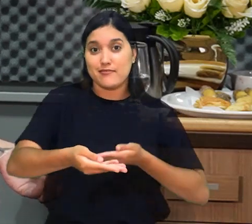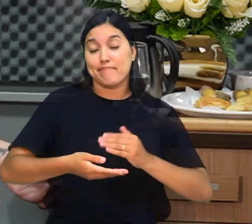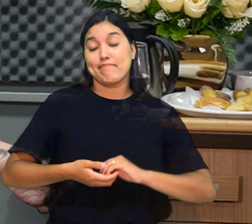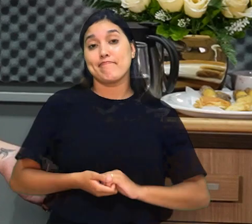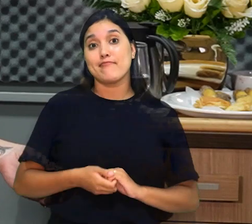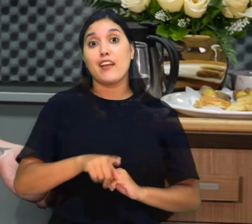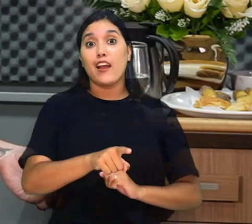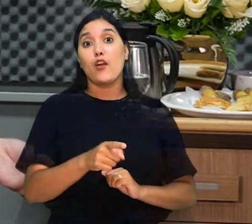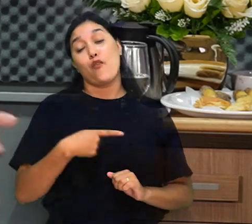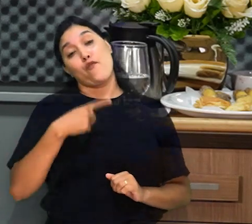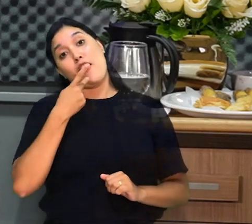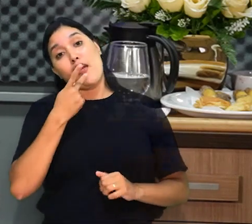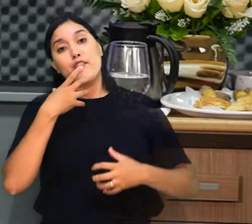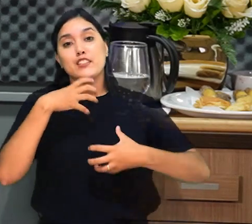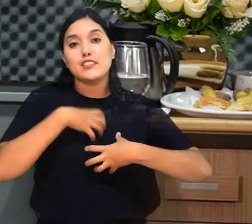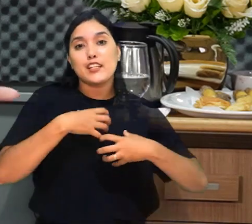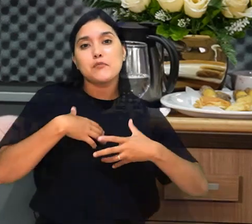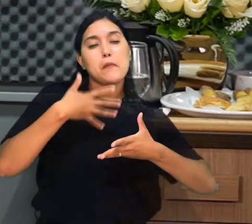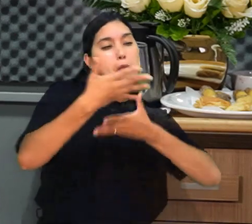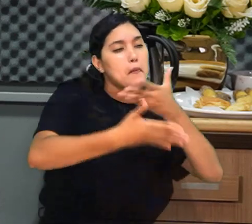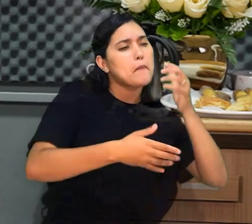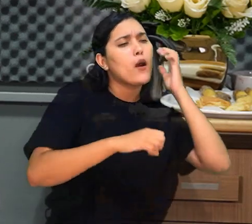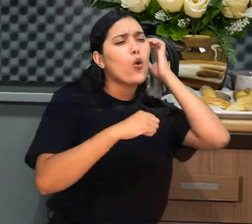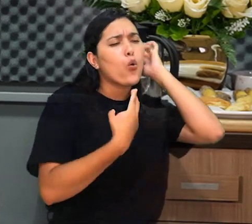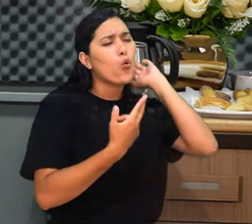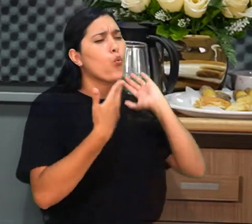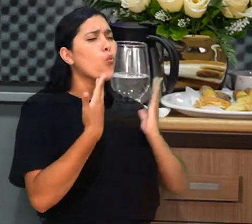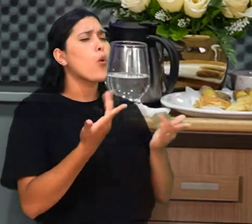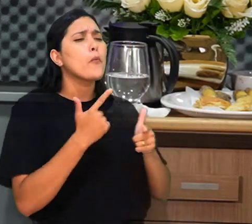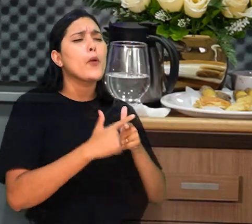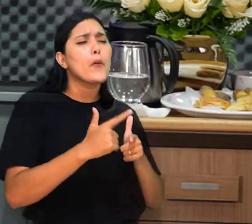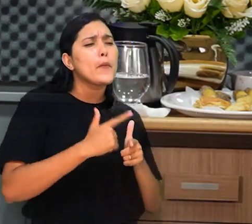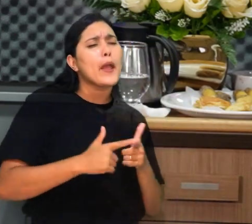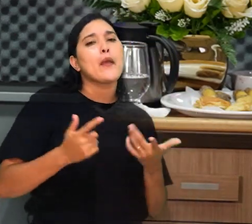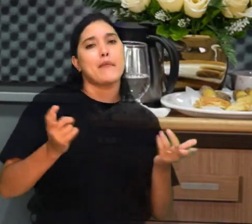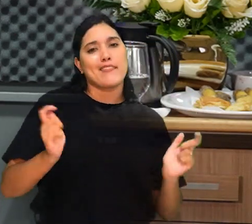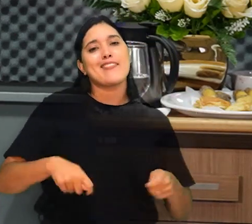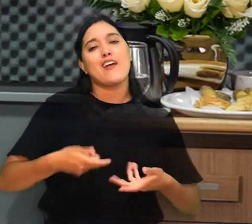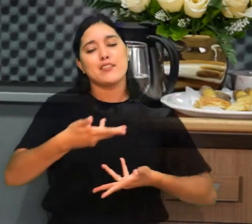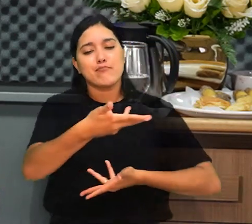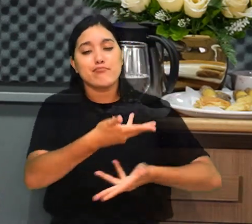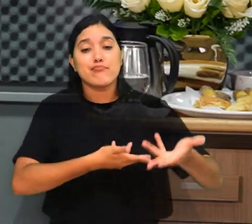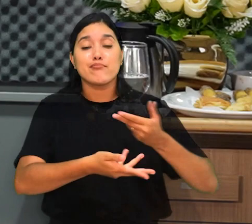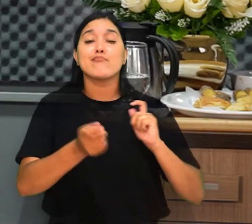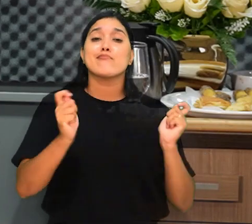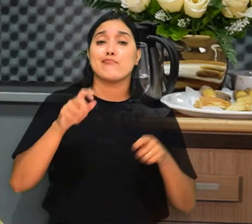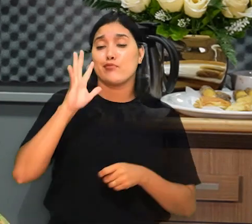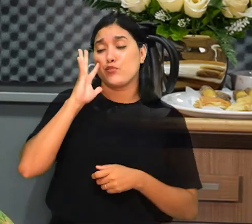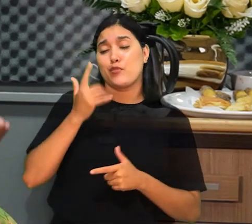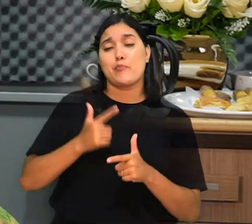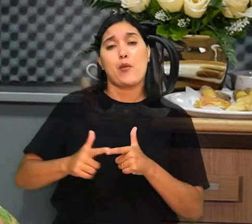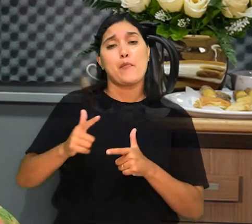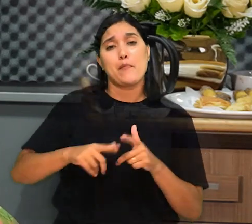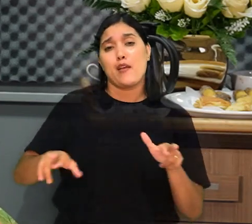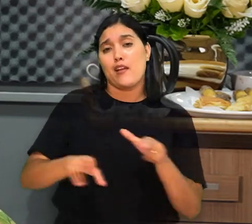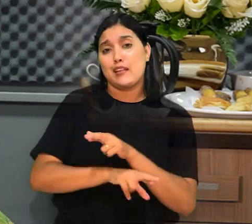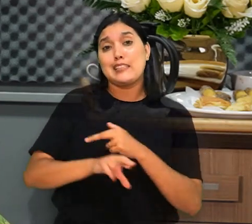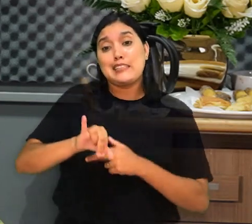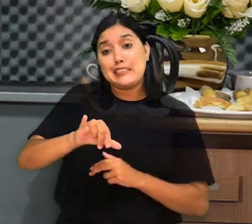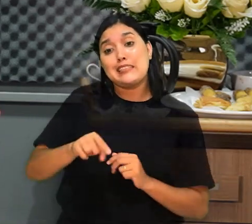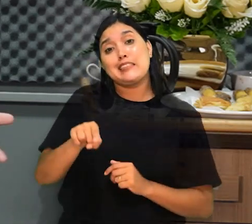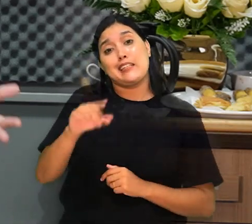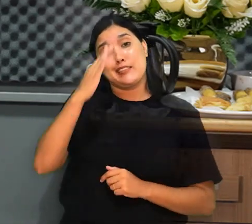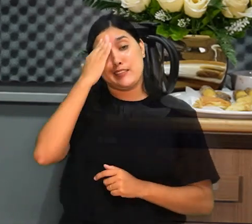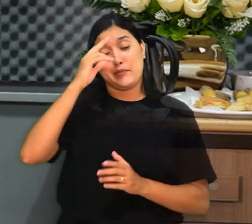menos se ele soubesse ler, a gente ia escrevendo, cada um com seu bloquinho, eu aqui, ia lá escrevendo e ia dizer o que o outro sente, ou